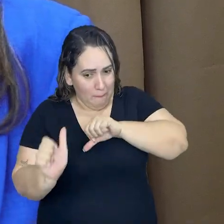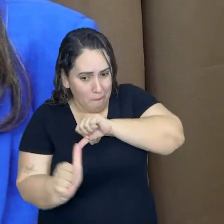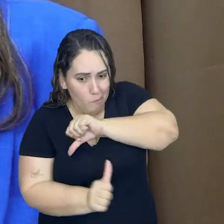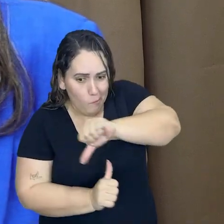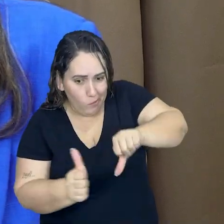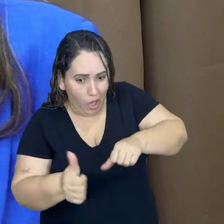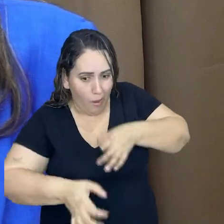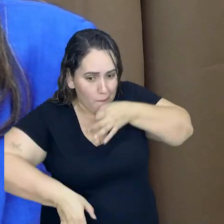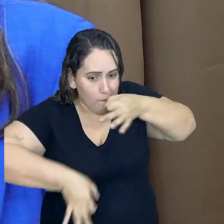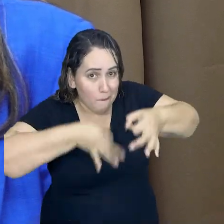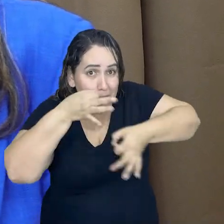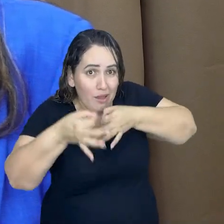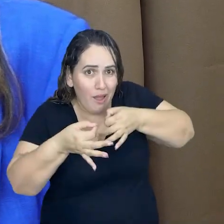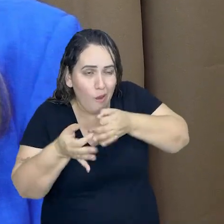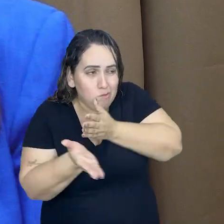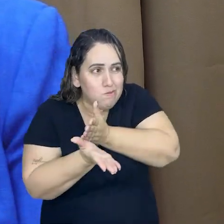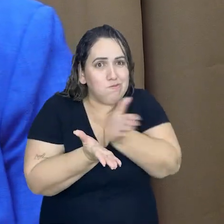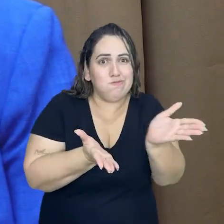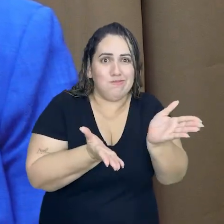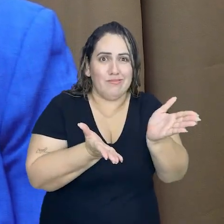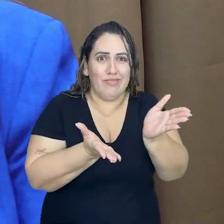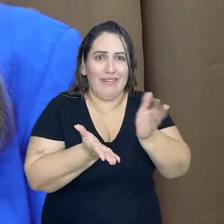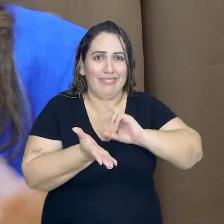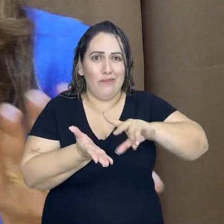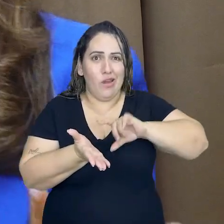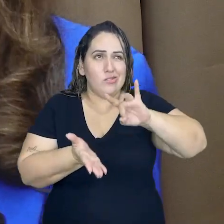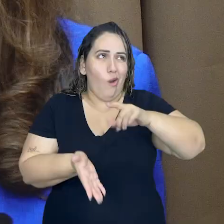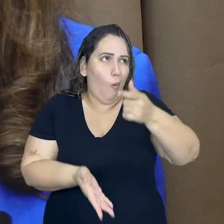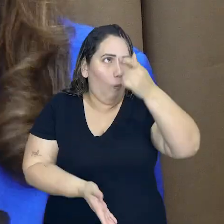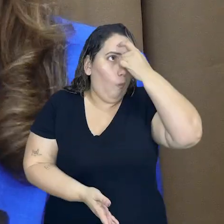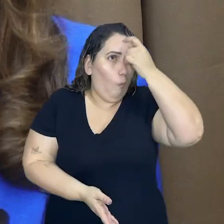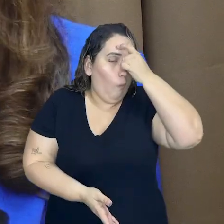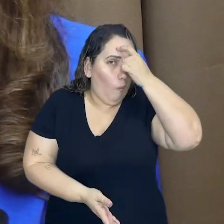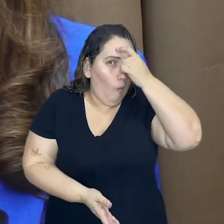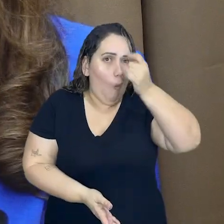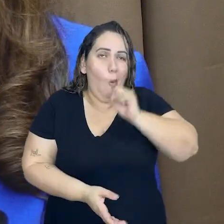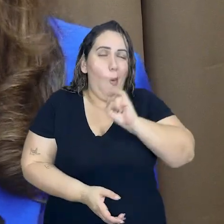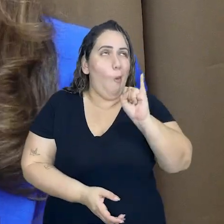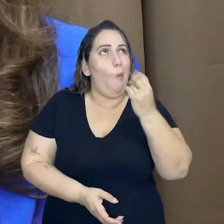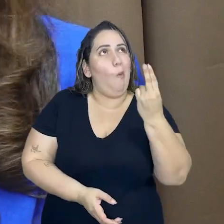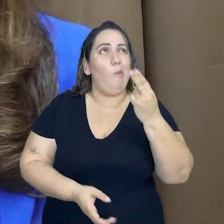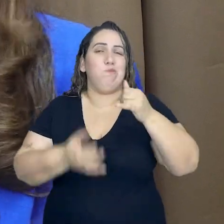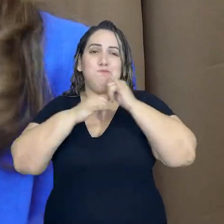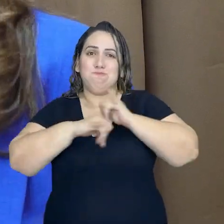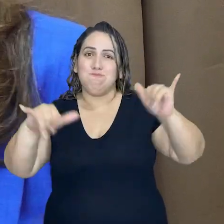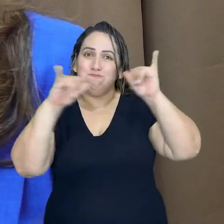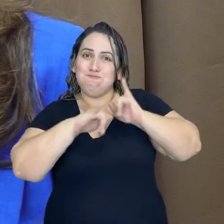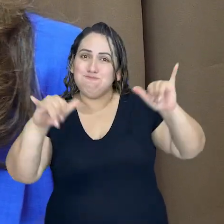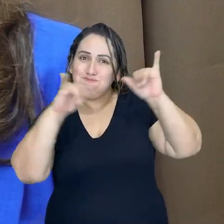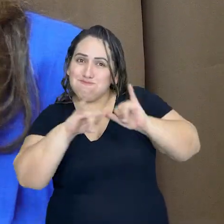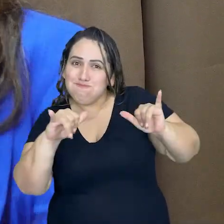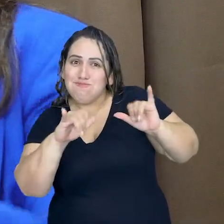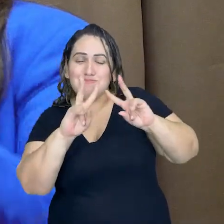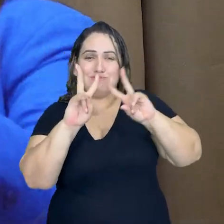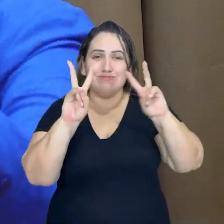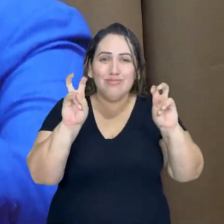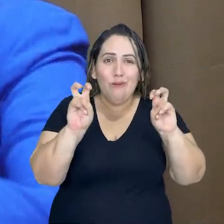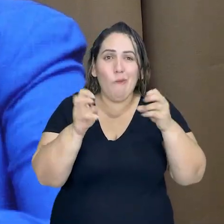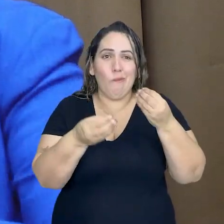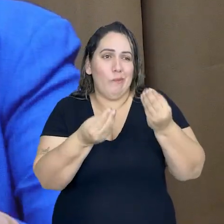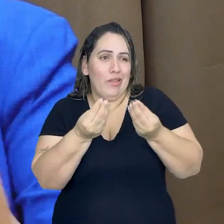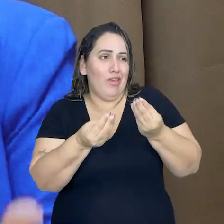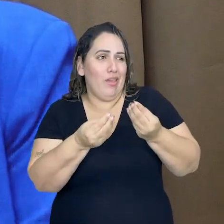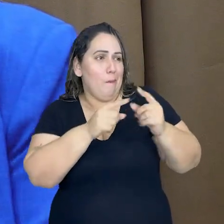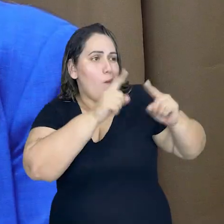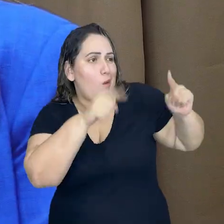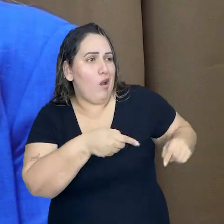querem realmente aplicar em eleição. Por quê? Porque quem define os critérios são quem? Eles. São eles. Então, assim, o dinheiro